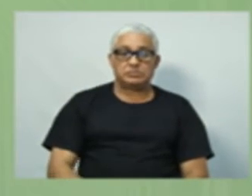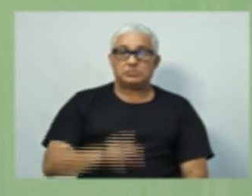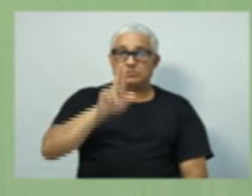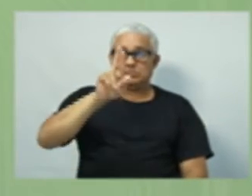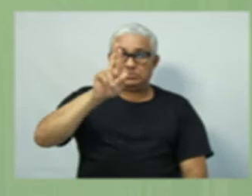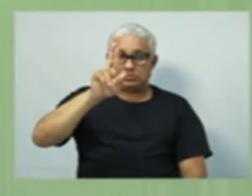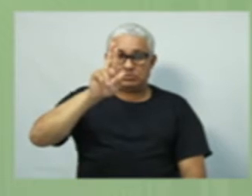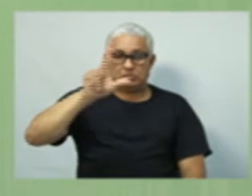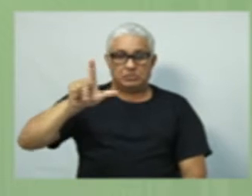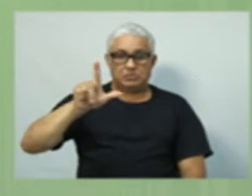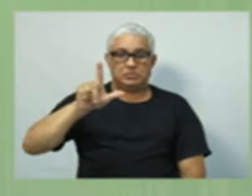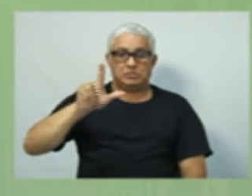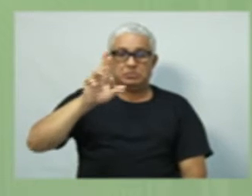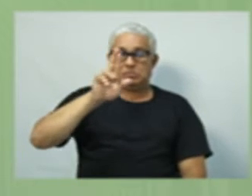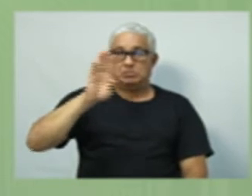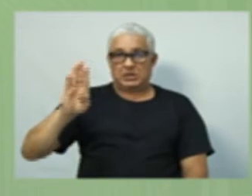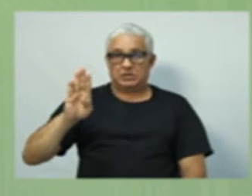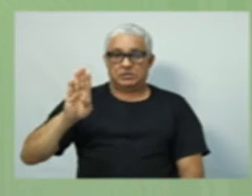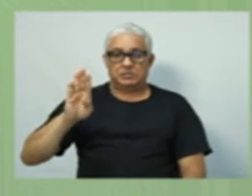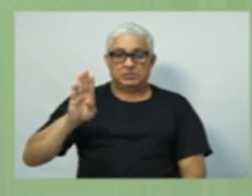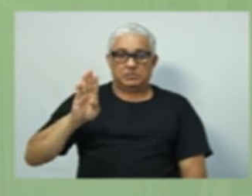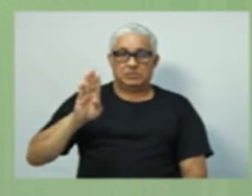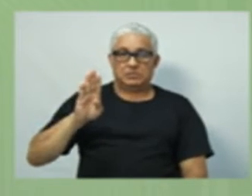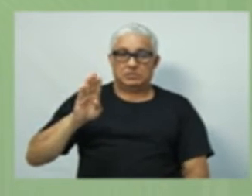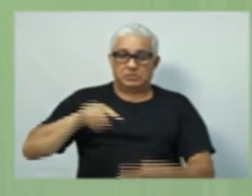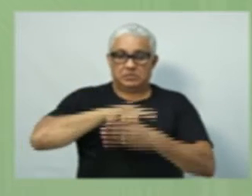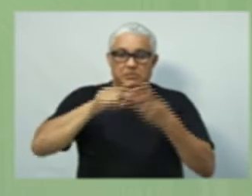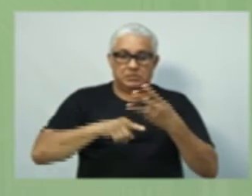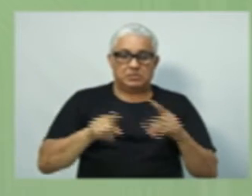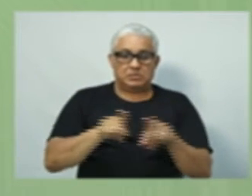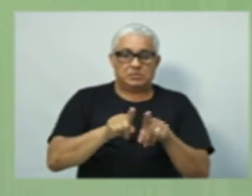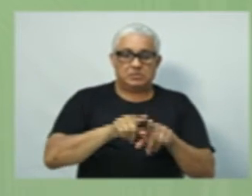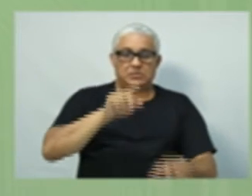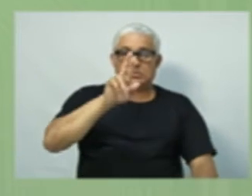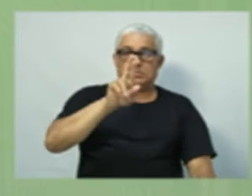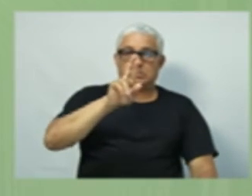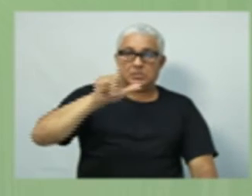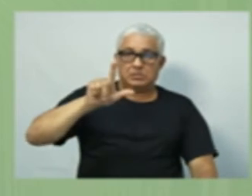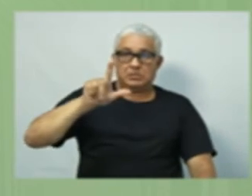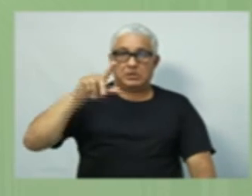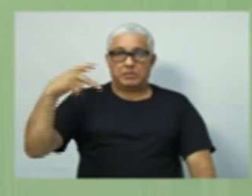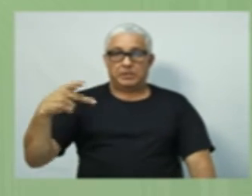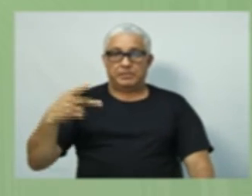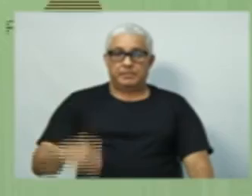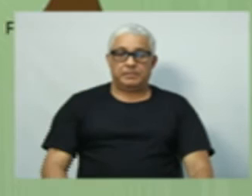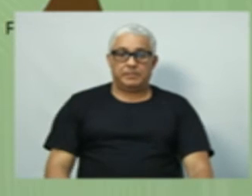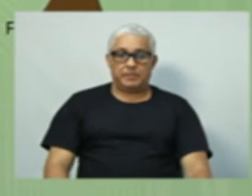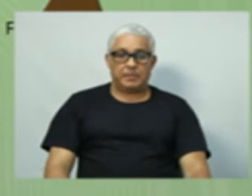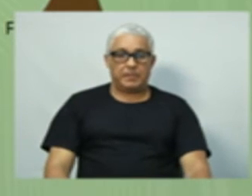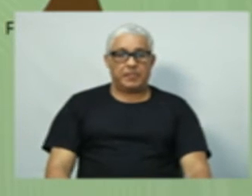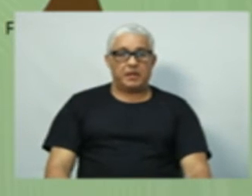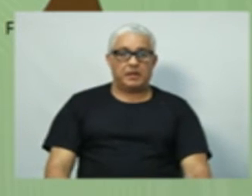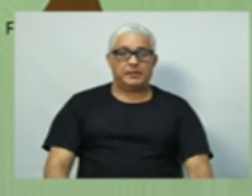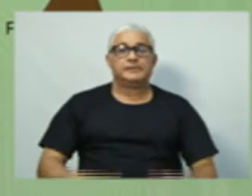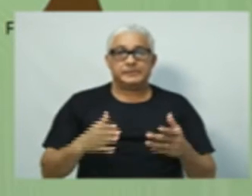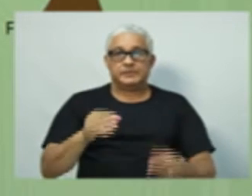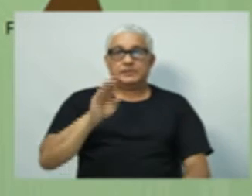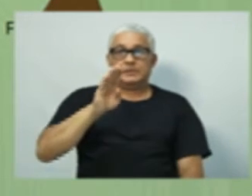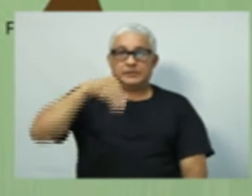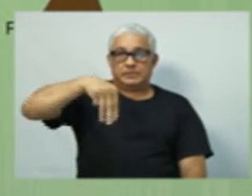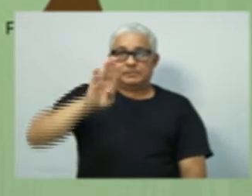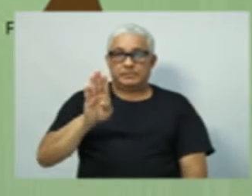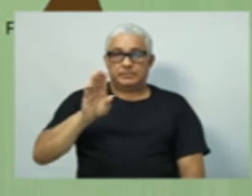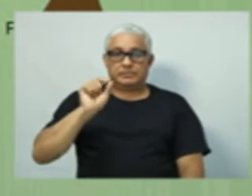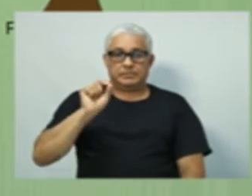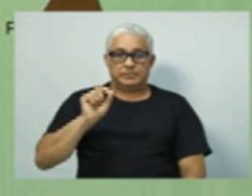e resultado líquido do período essas três informações que eu vou utilizar para calcular mais beleza então vamos lá a margem bruta